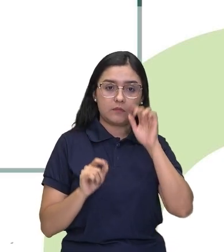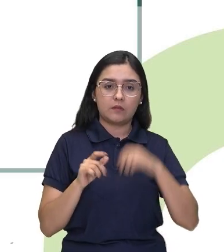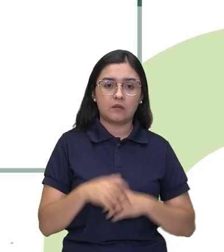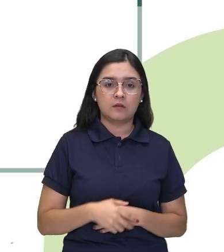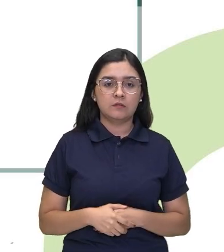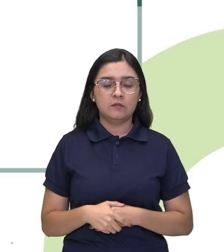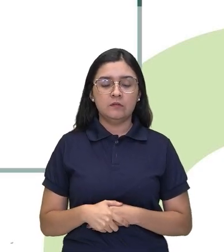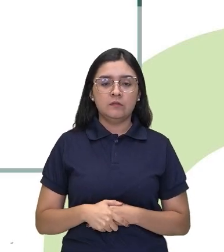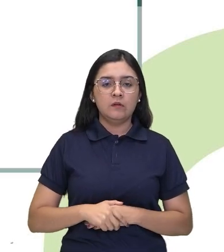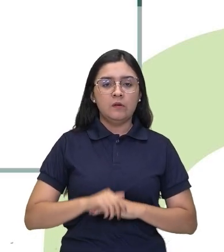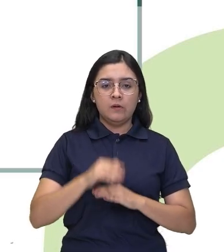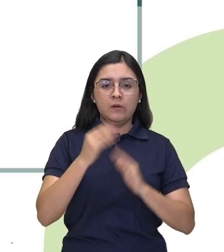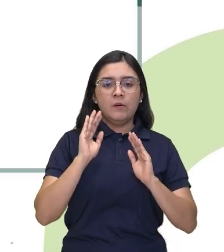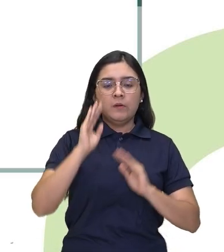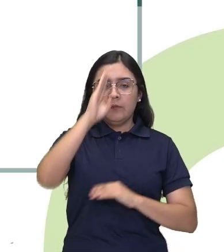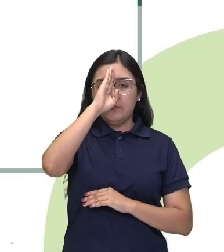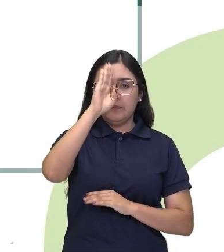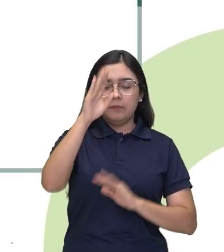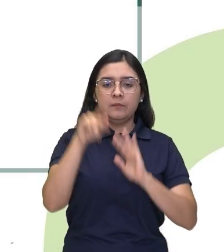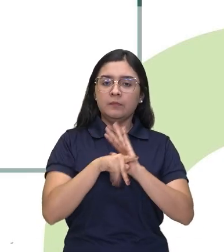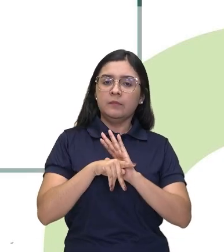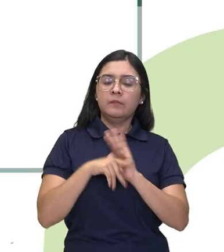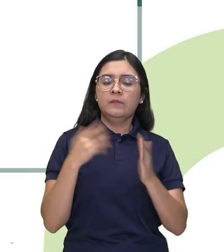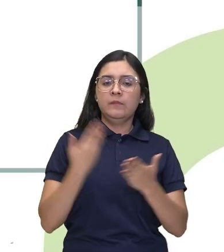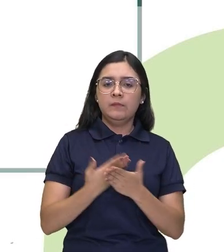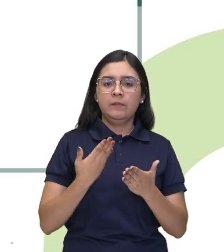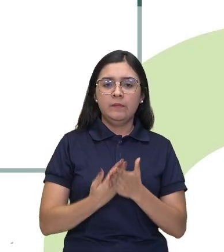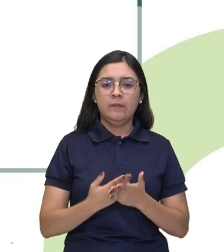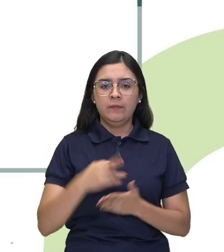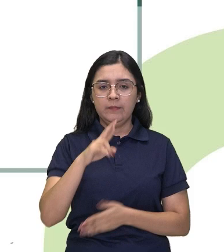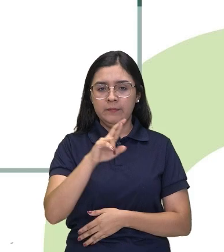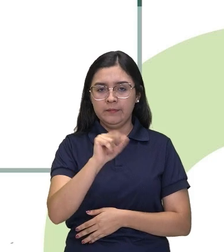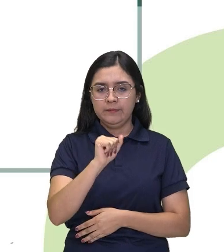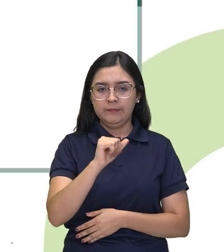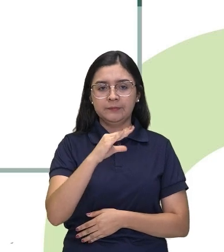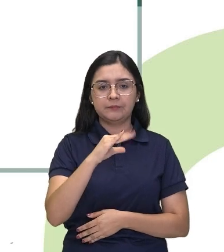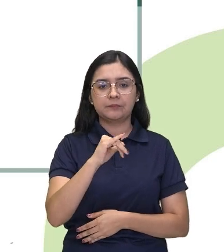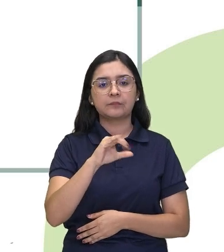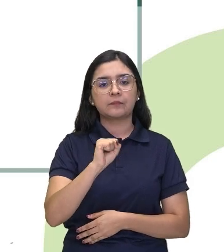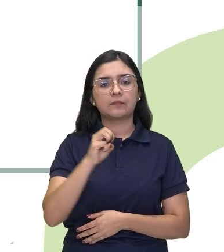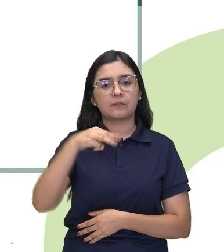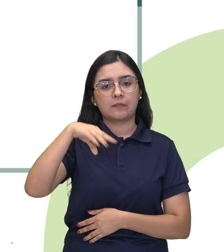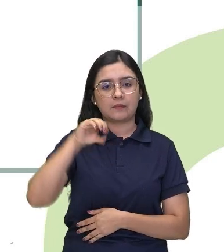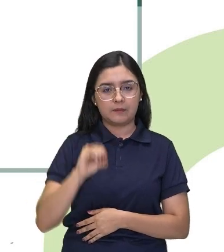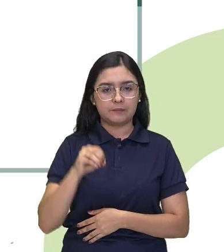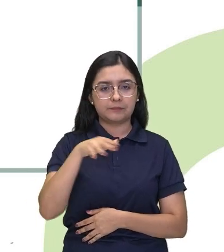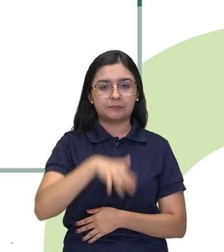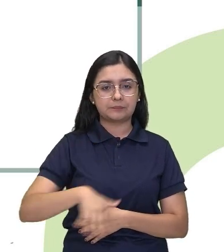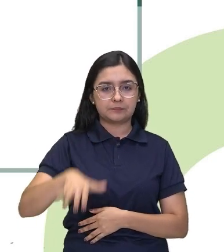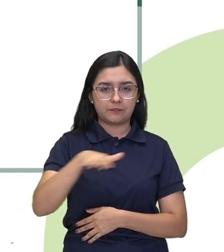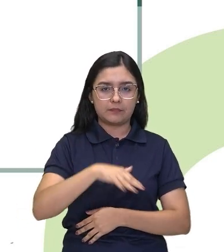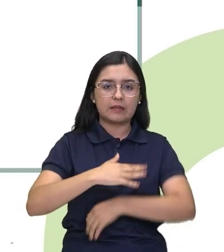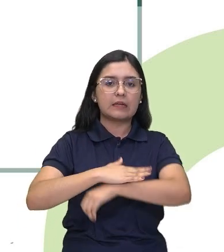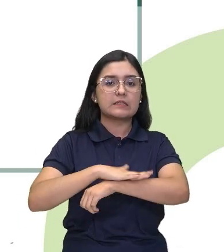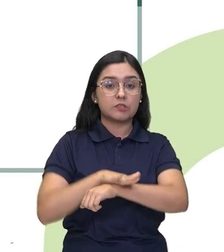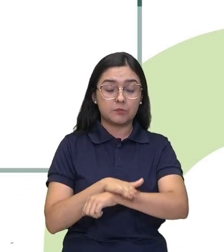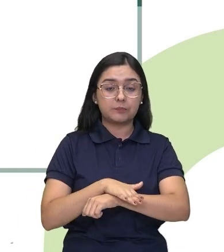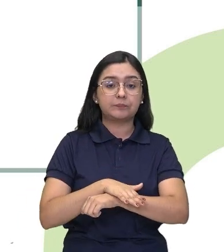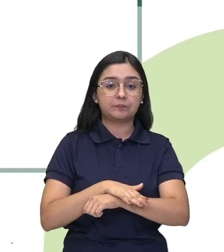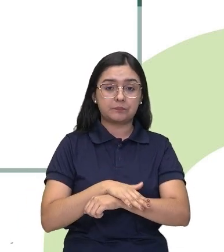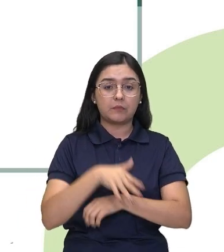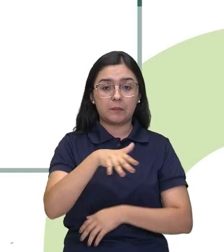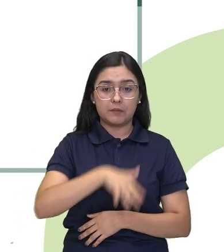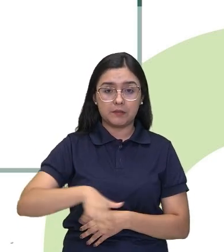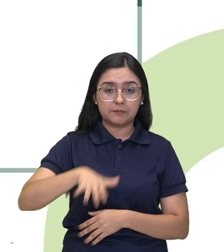que é central nessa aula é o termo racismo ambiental. Né? As pessoas que estão vivendo nessa imagem aqui que a gente